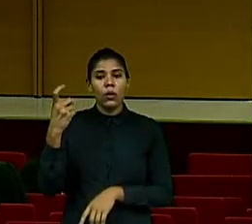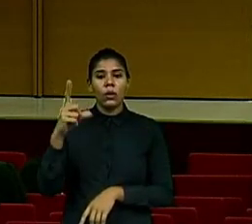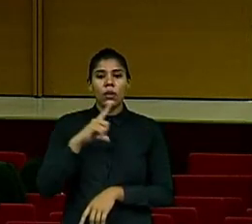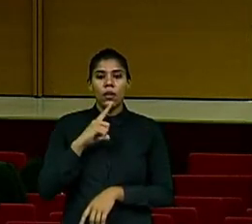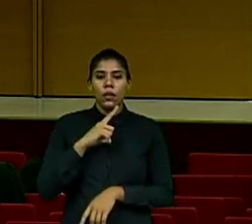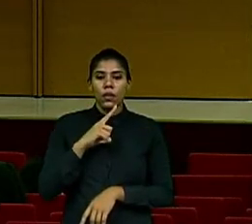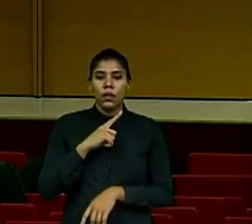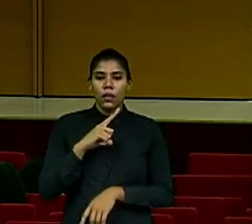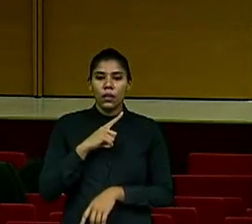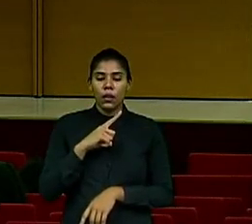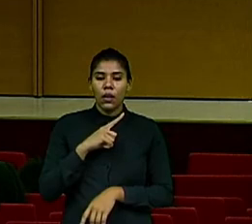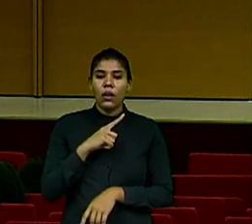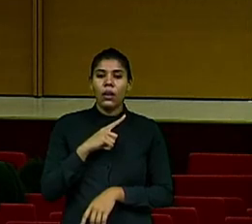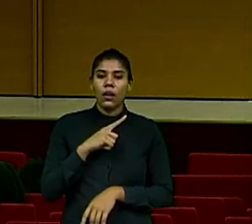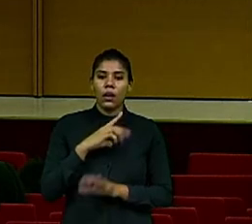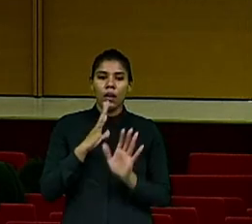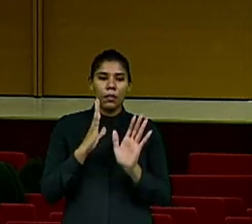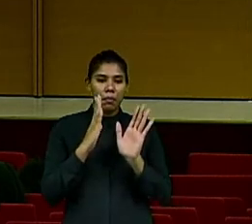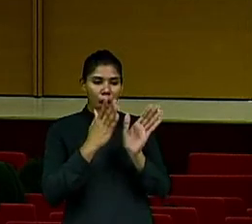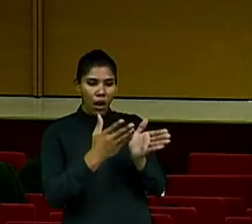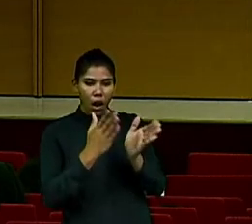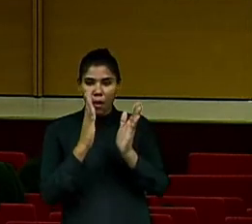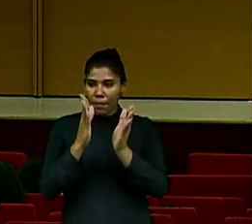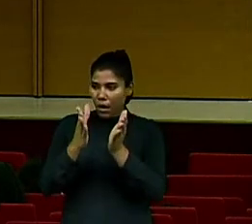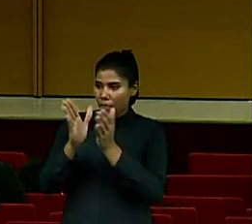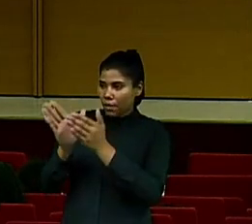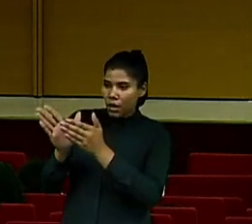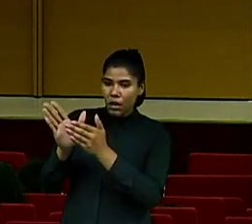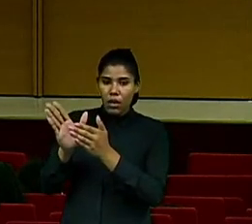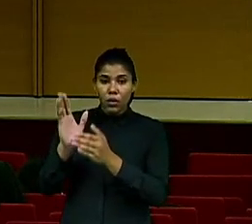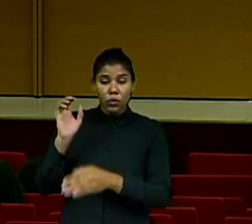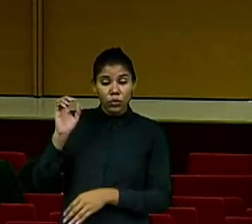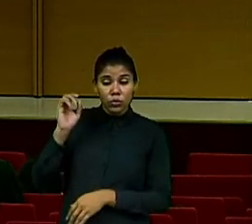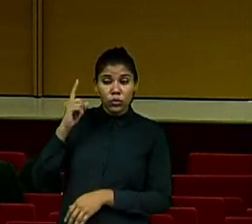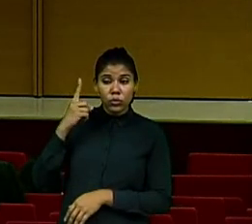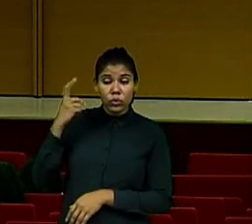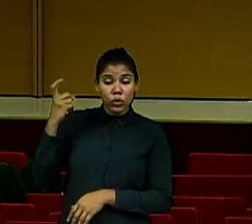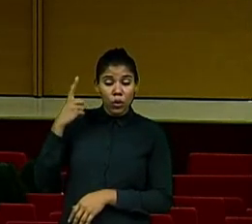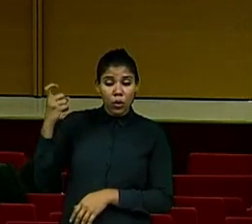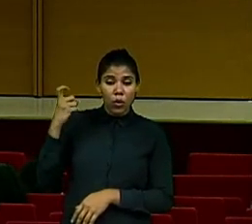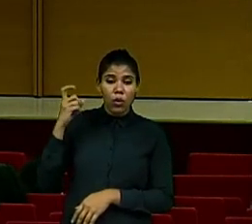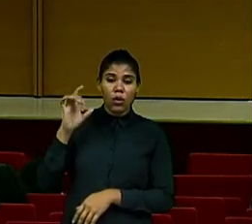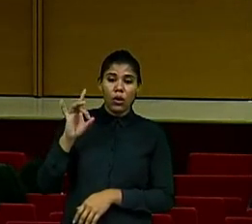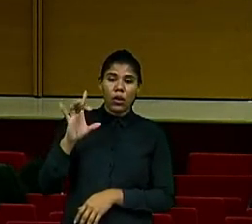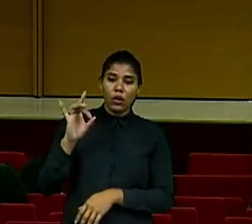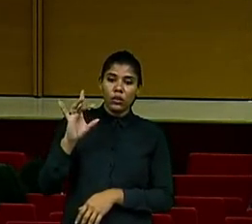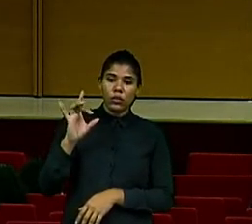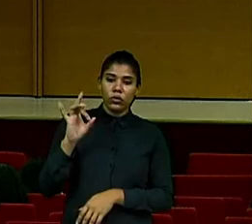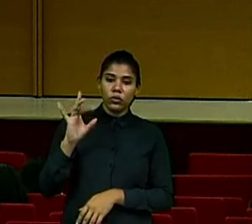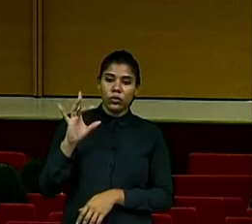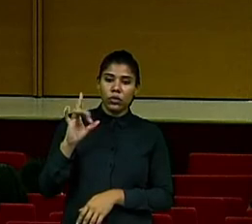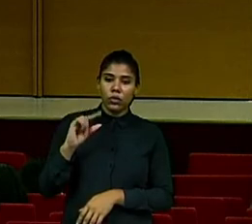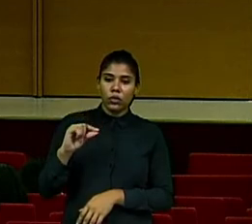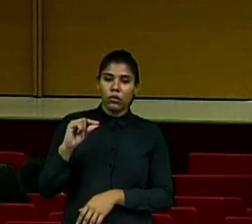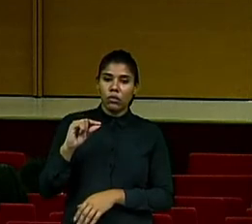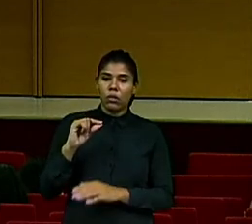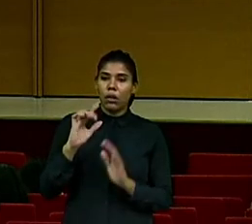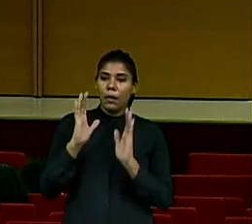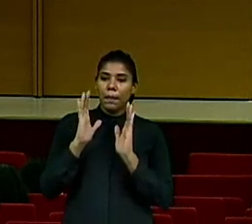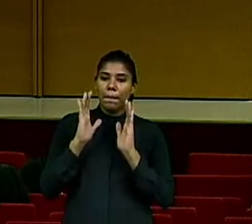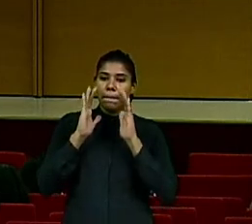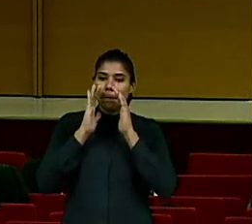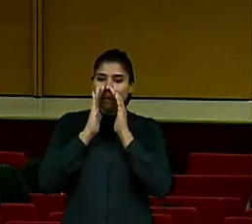uma um direcionamento basta você colocar sua mão entre a sua boca para